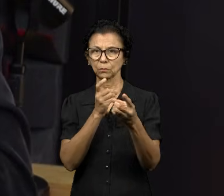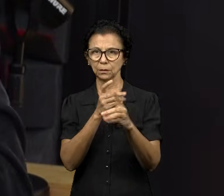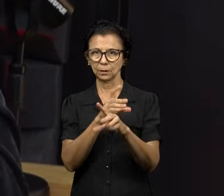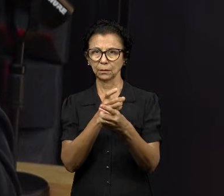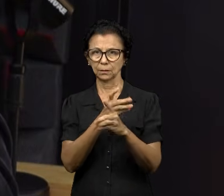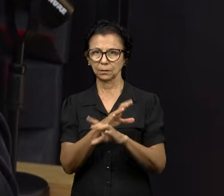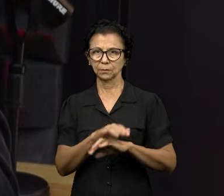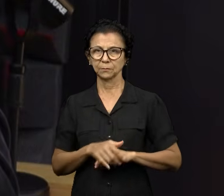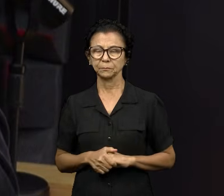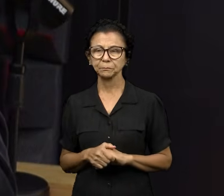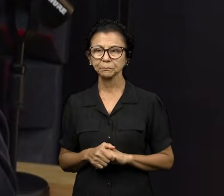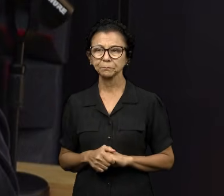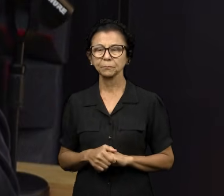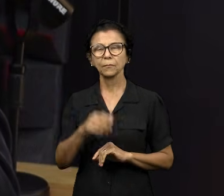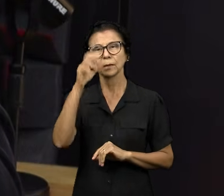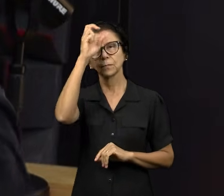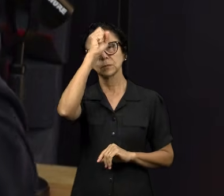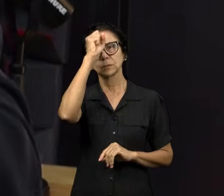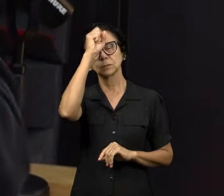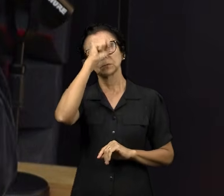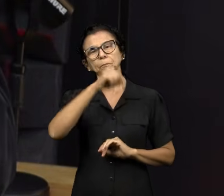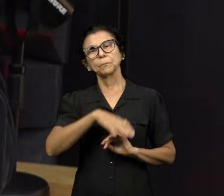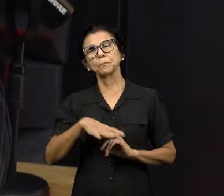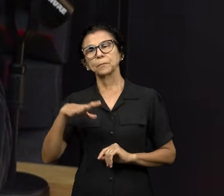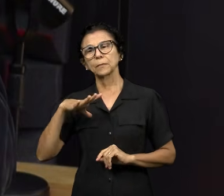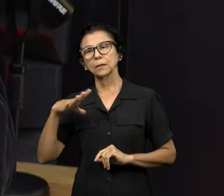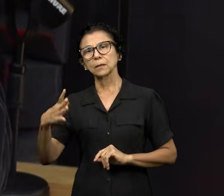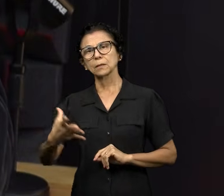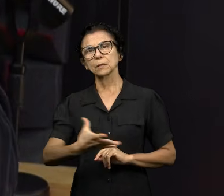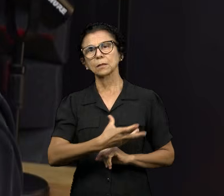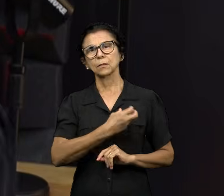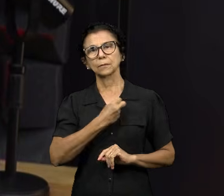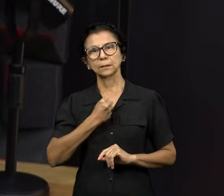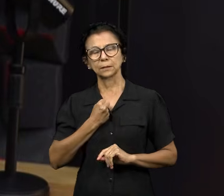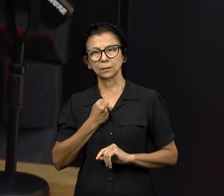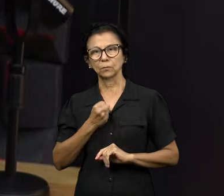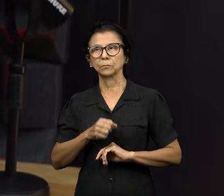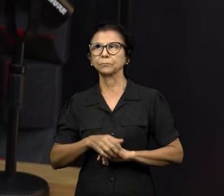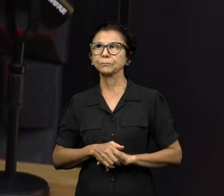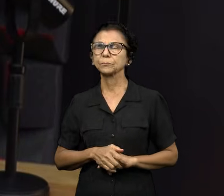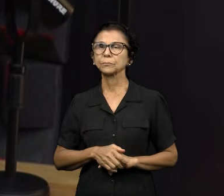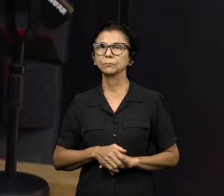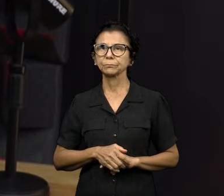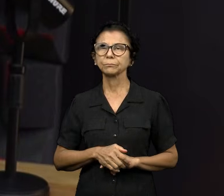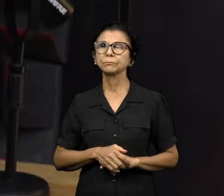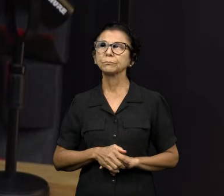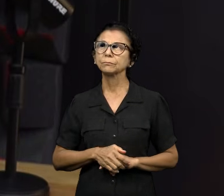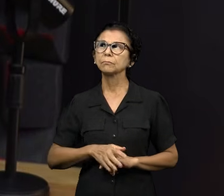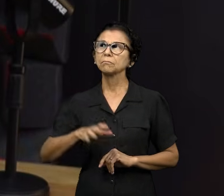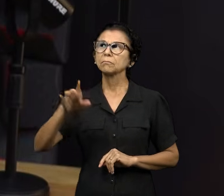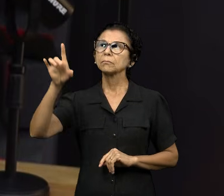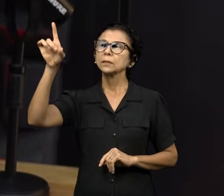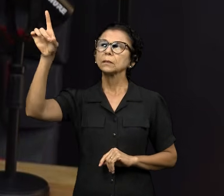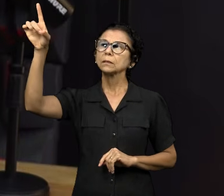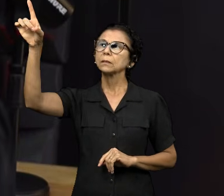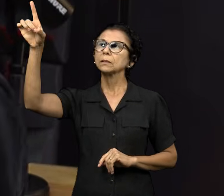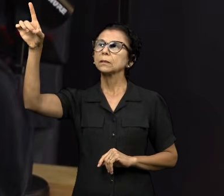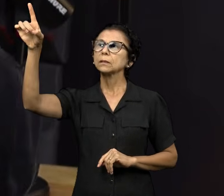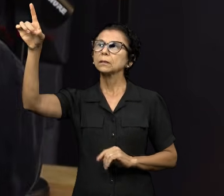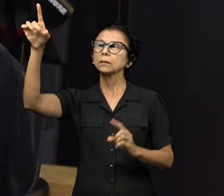pelo Espírito? Que a salvação, a escolha é um ato de Deus. Está na